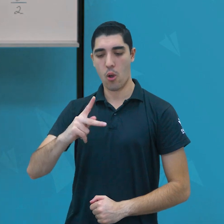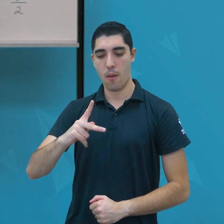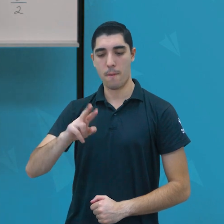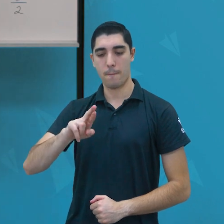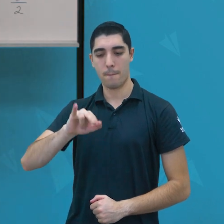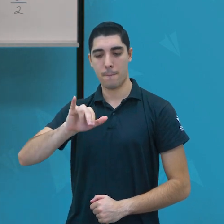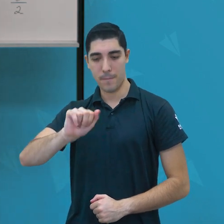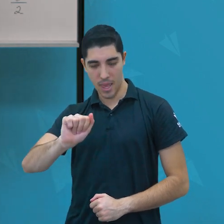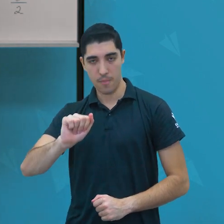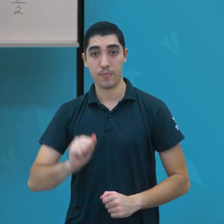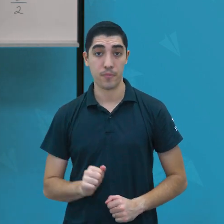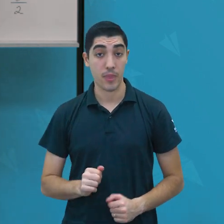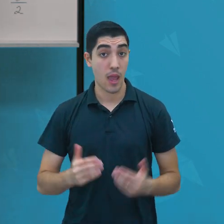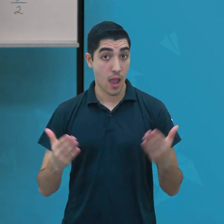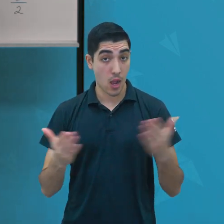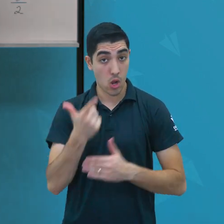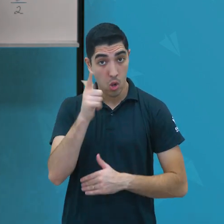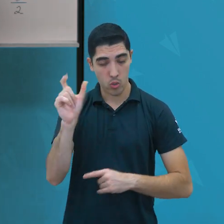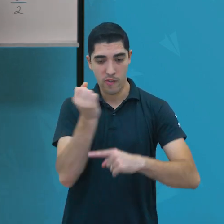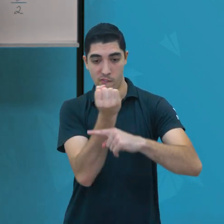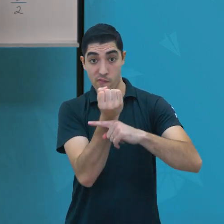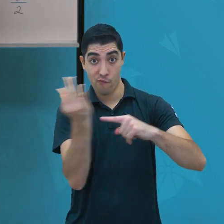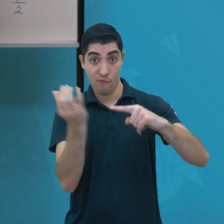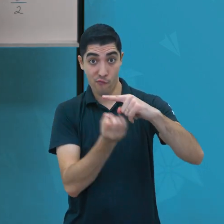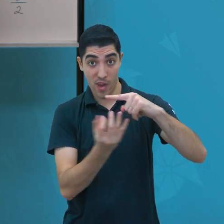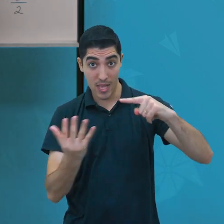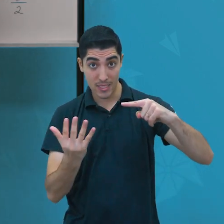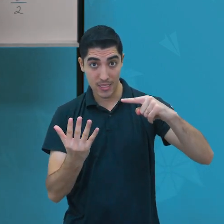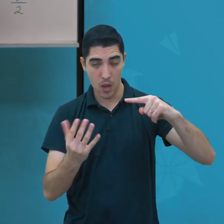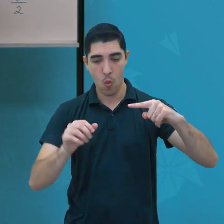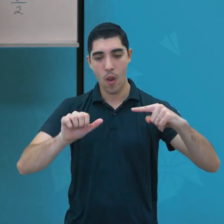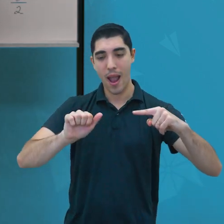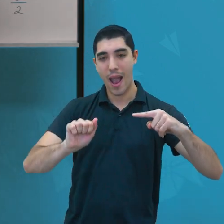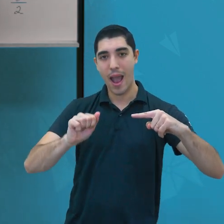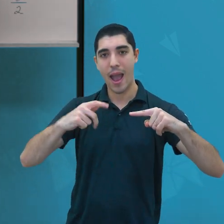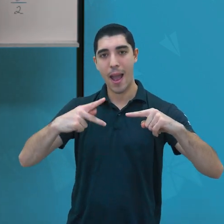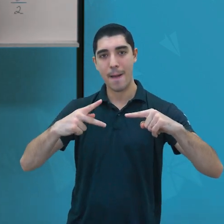própria, imprópria. E agora nós temos a fração